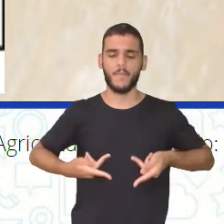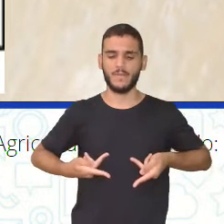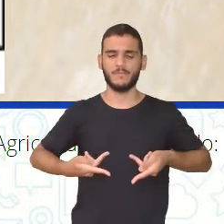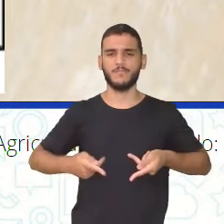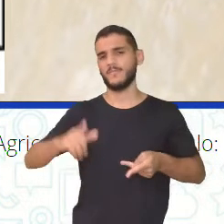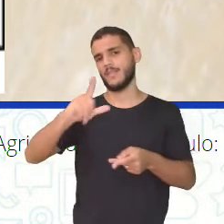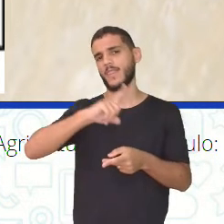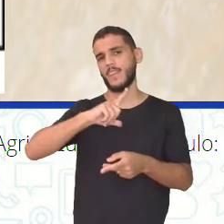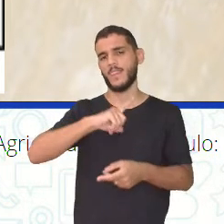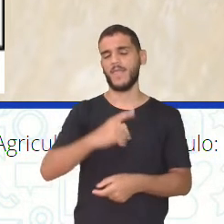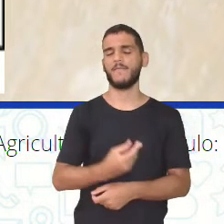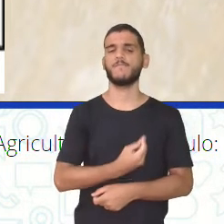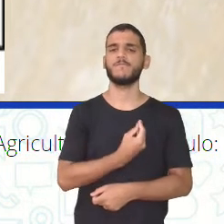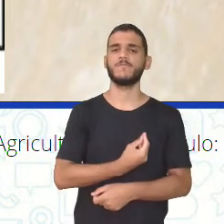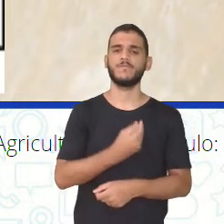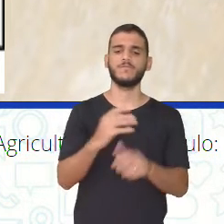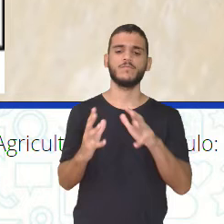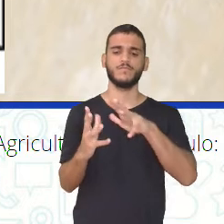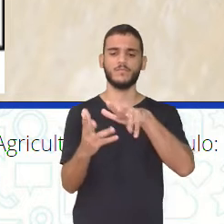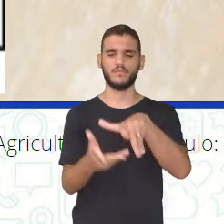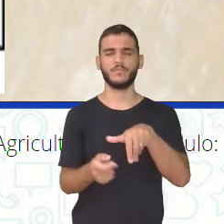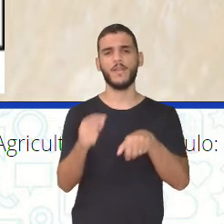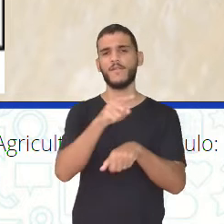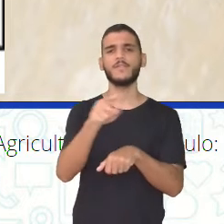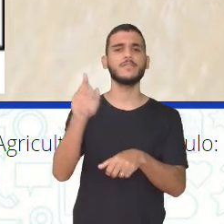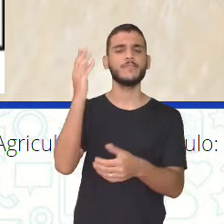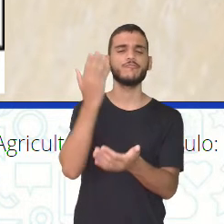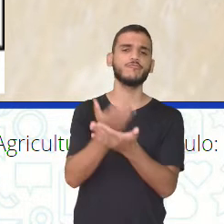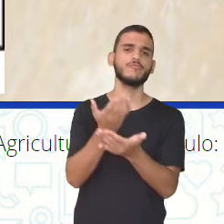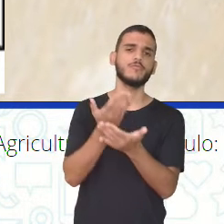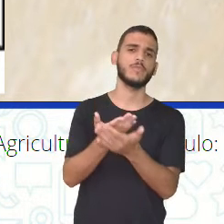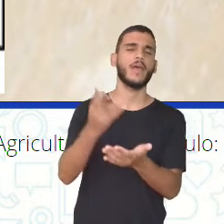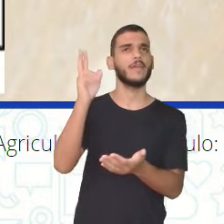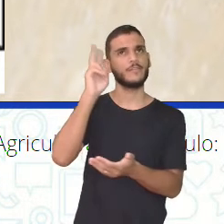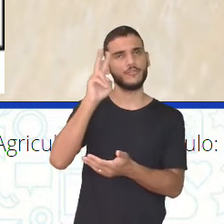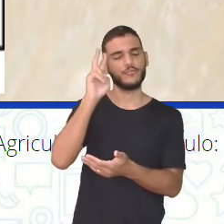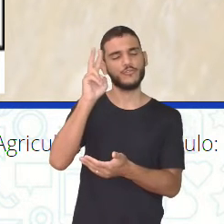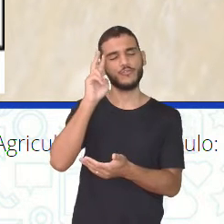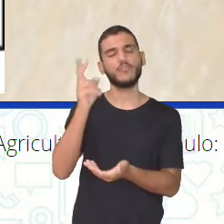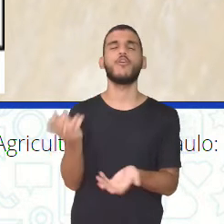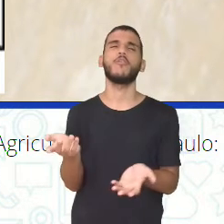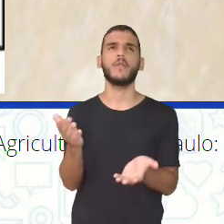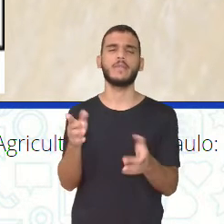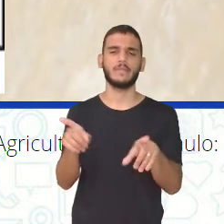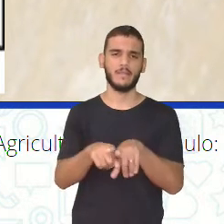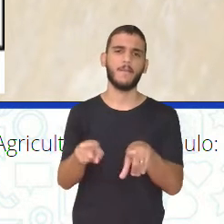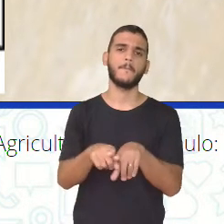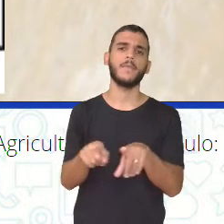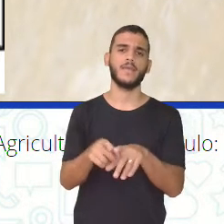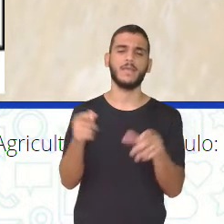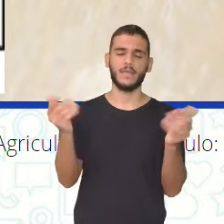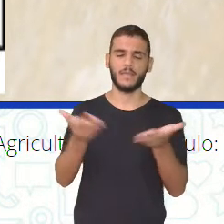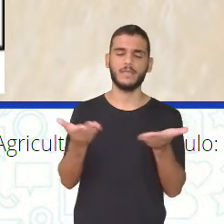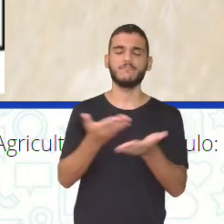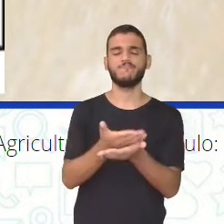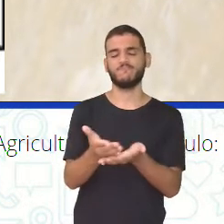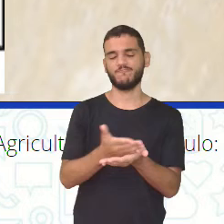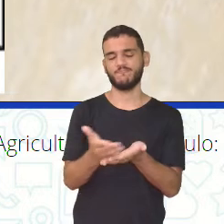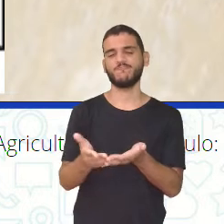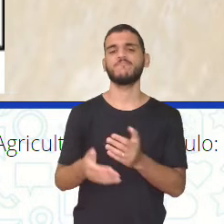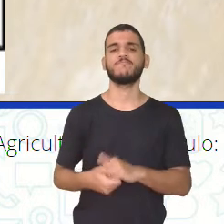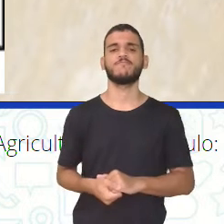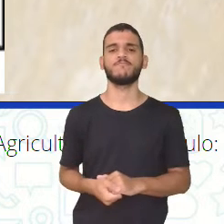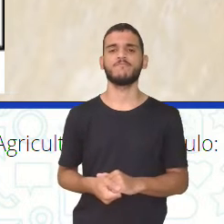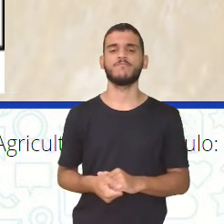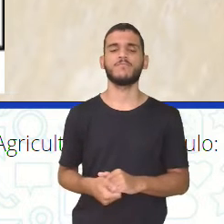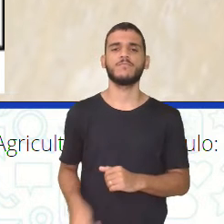estudar aí em história, possivelmente já estudaram ou estudarão ainda esse ano, né?